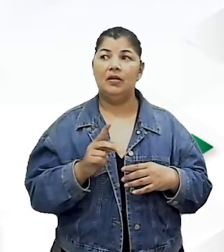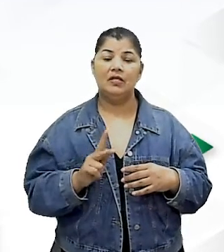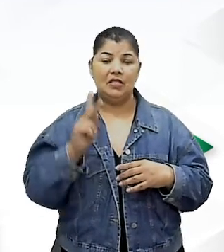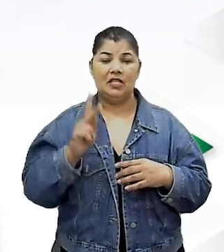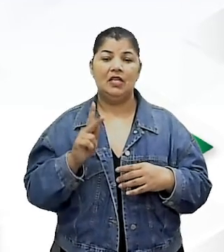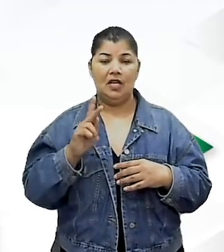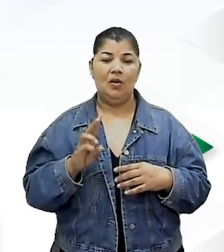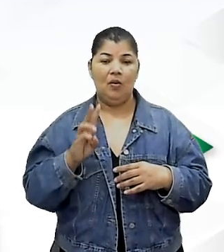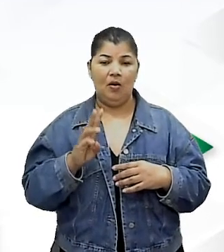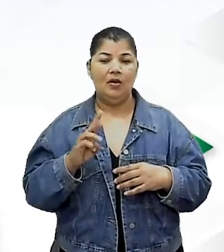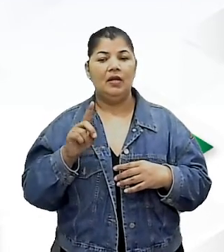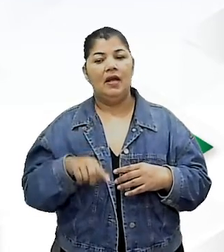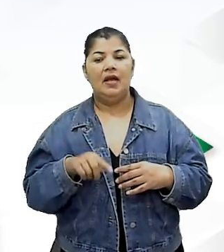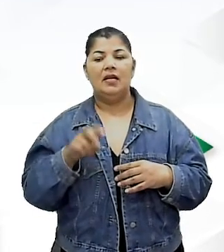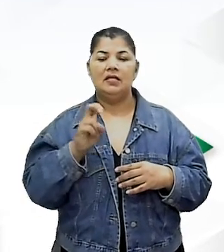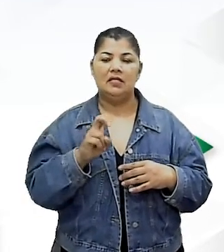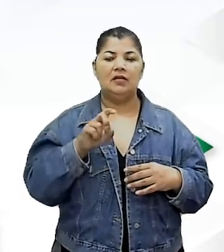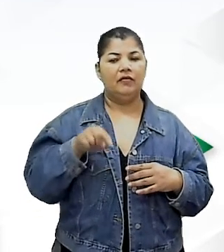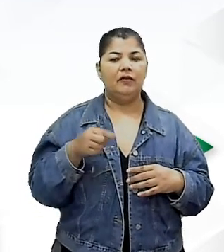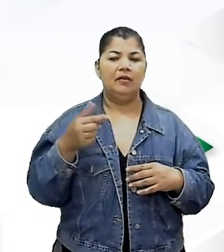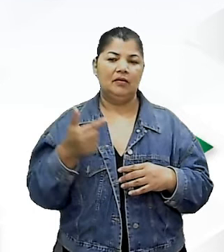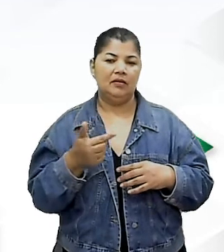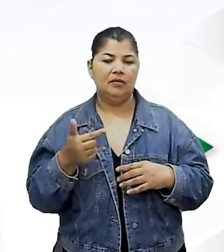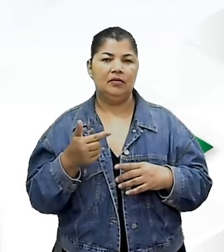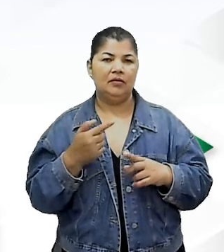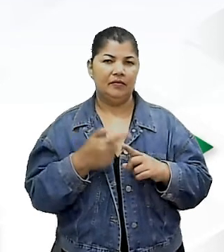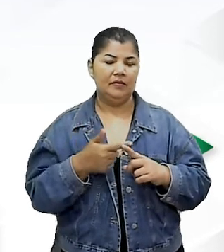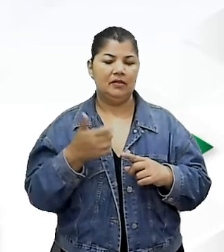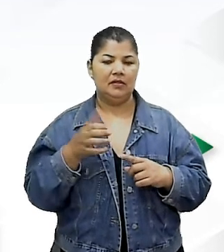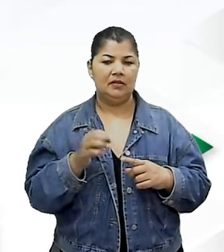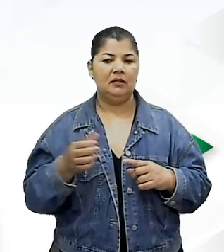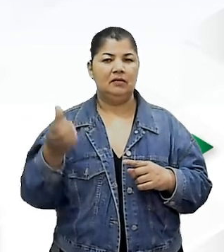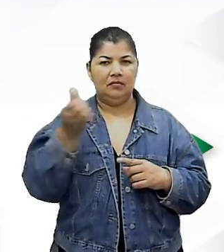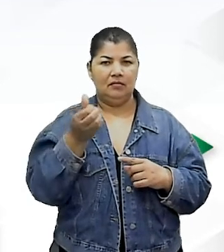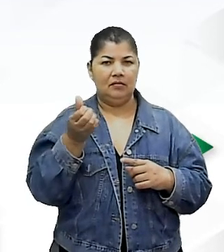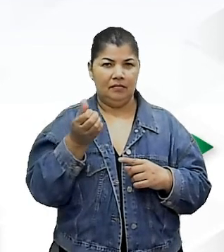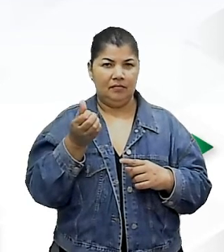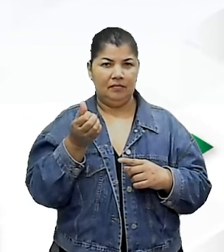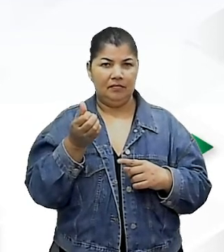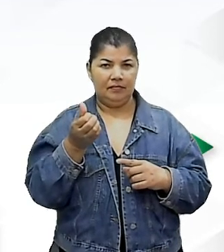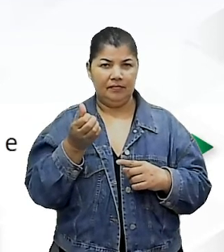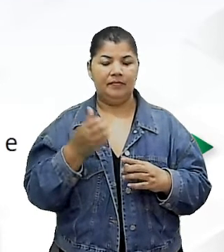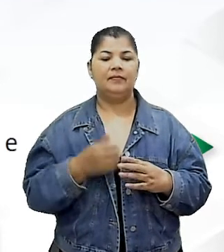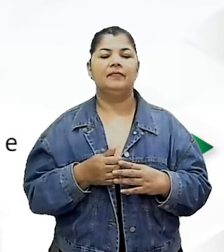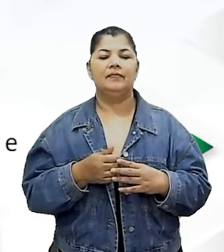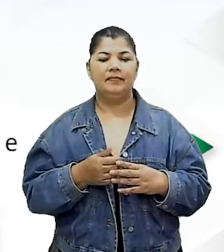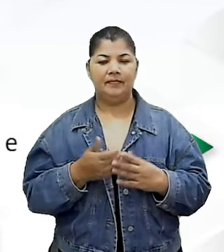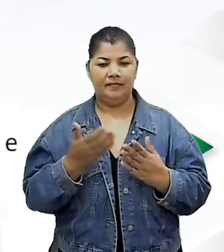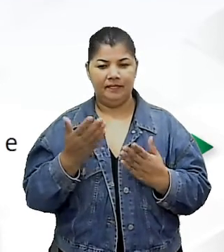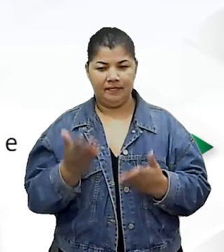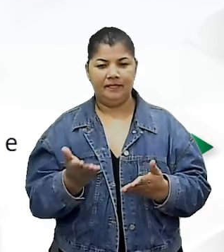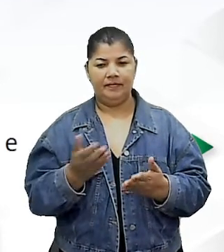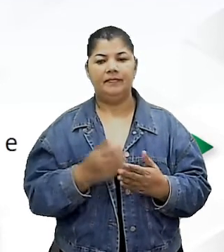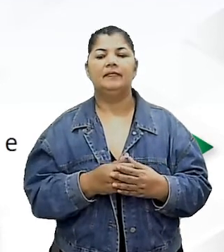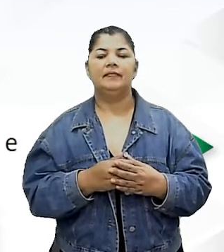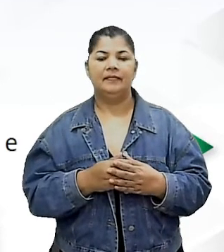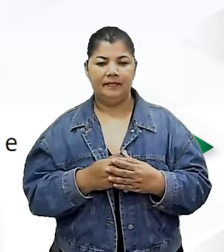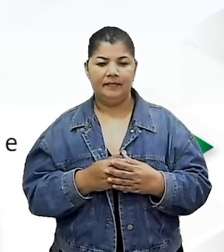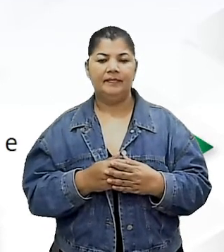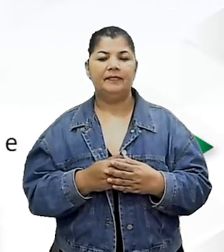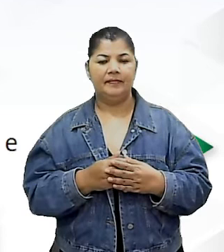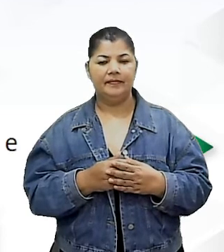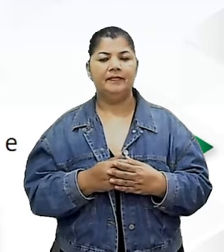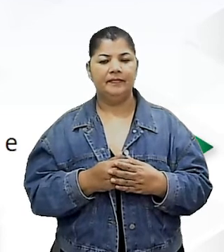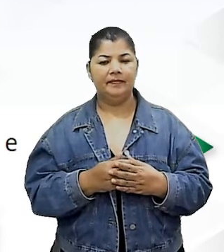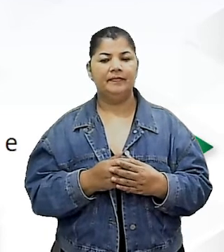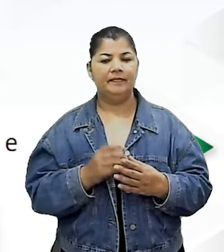é 5,2 vezes 10 a sexta watts, beleza? Tá aí bem representado e você já